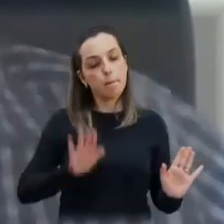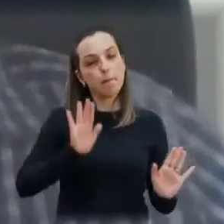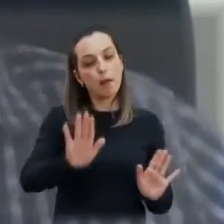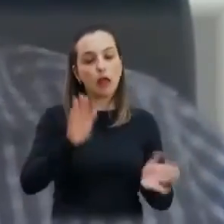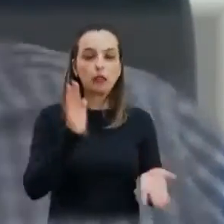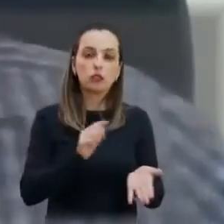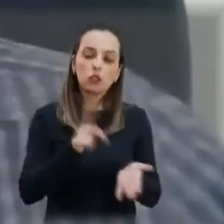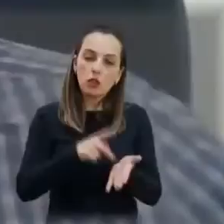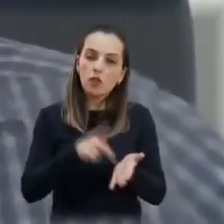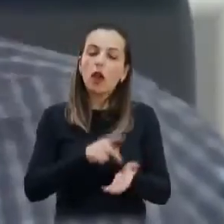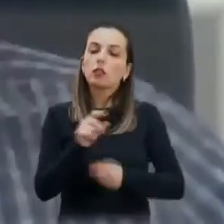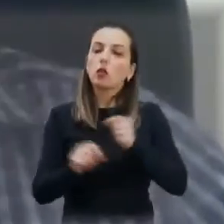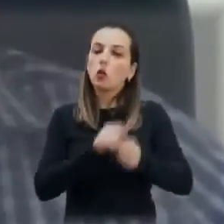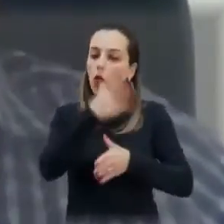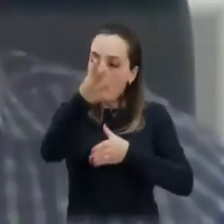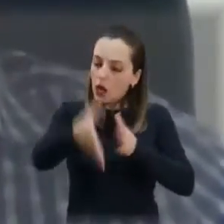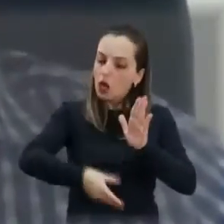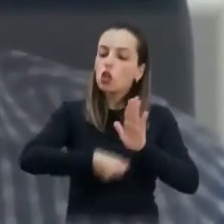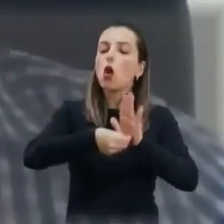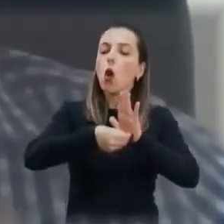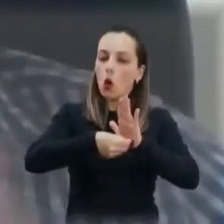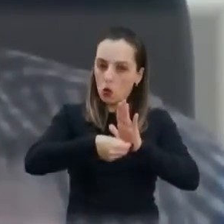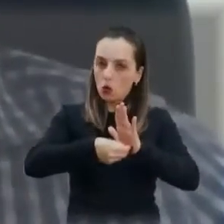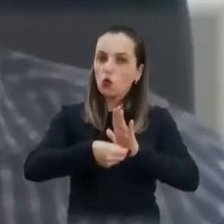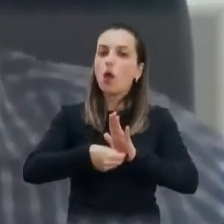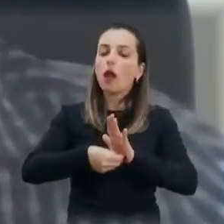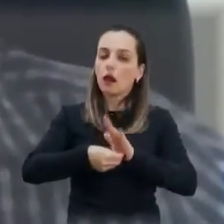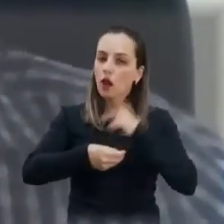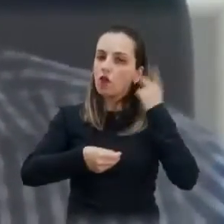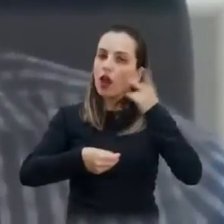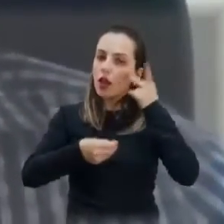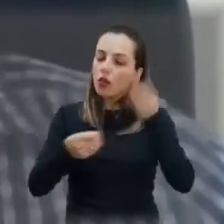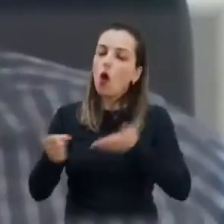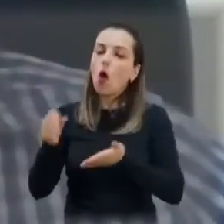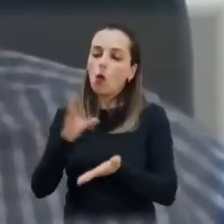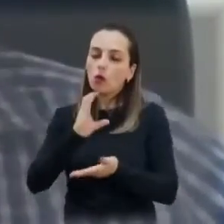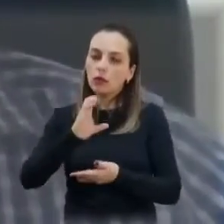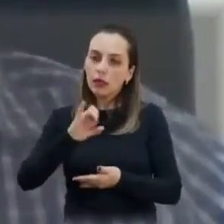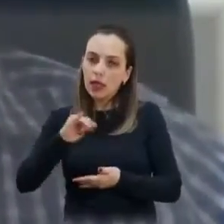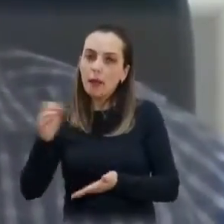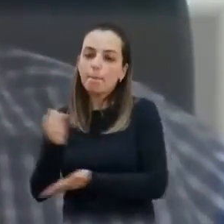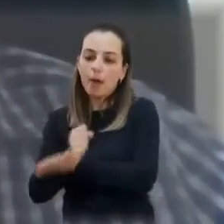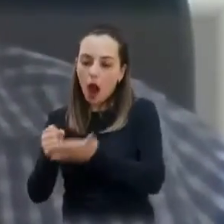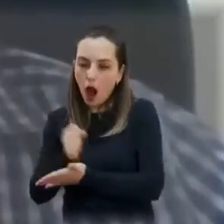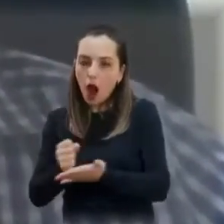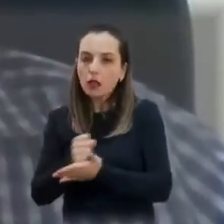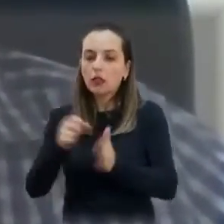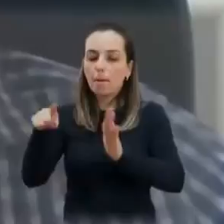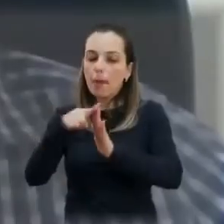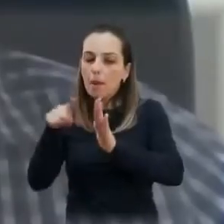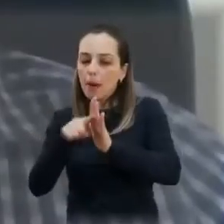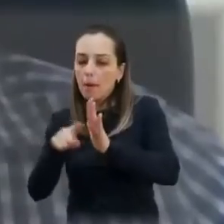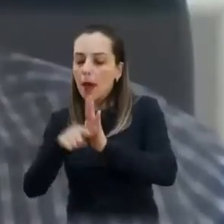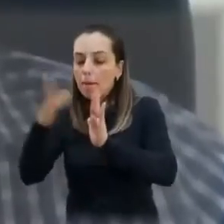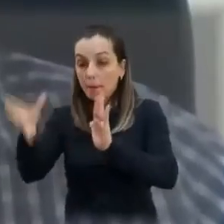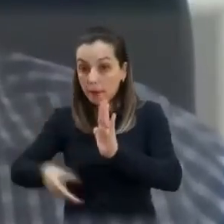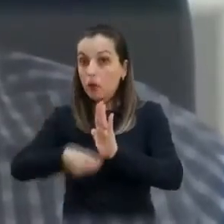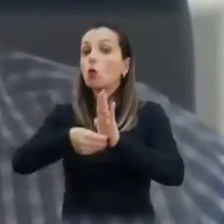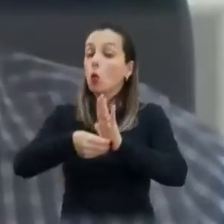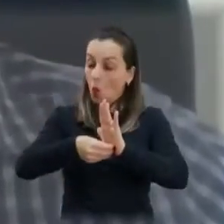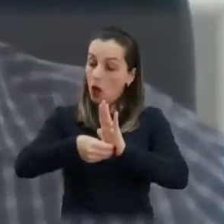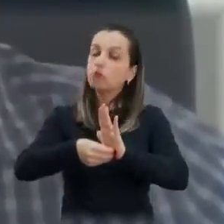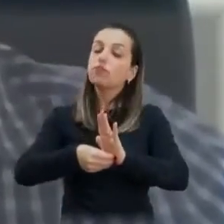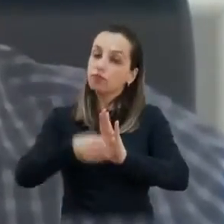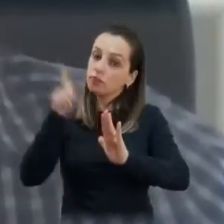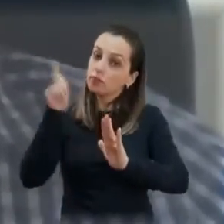realmente, incluindo essa SEI que está protocolada pela base governista, os itens que não estão incluídos nessa SEI. Vamos incluir, sim,